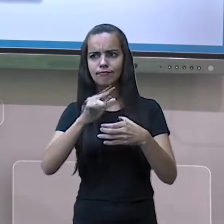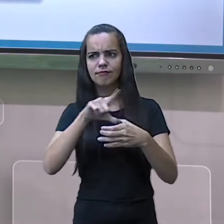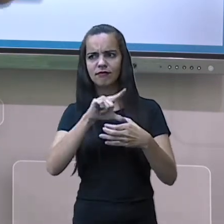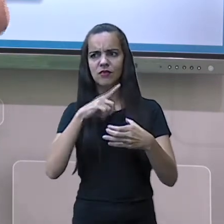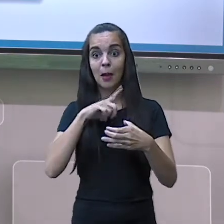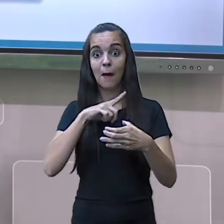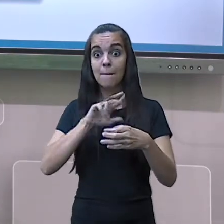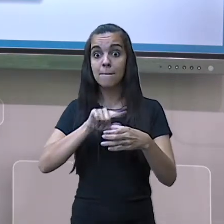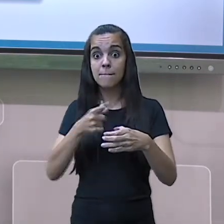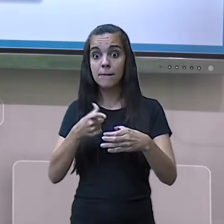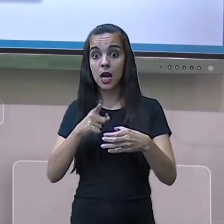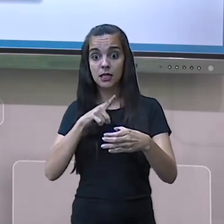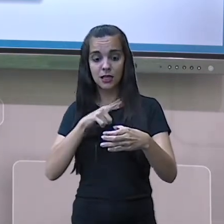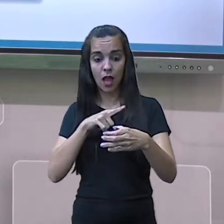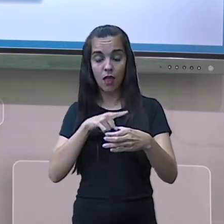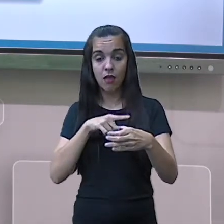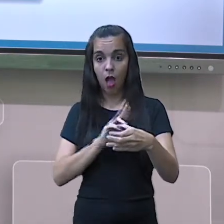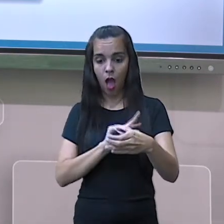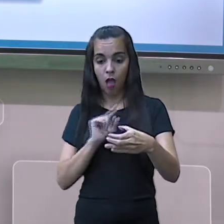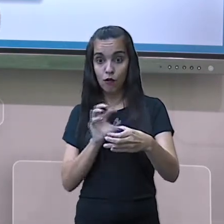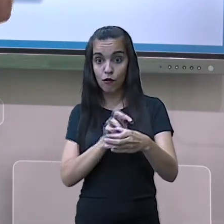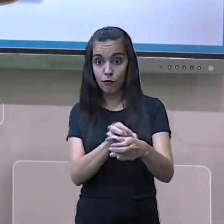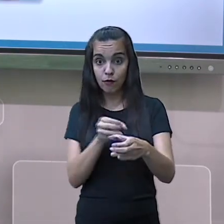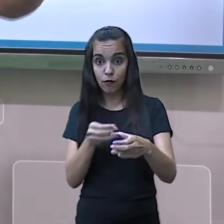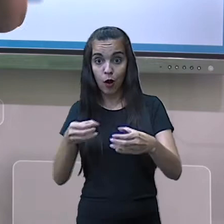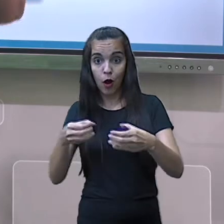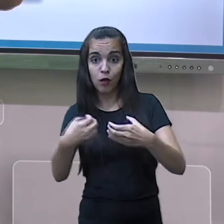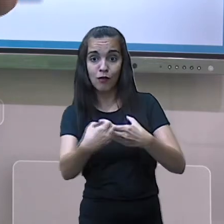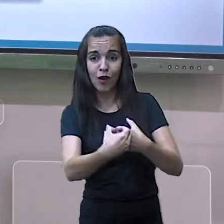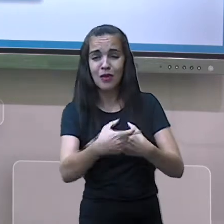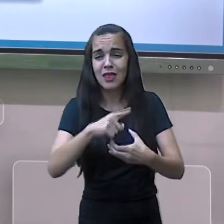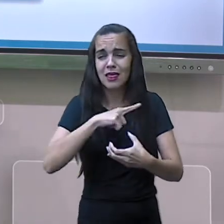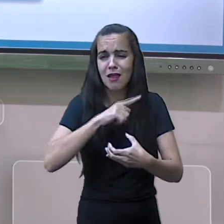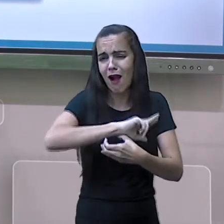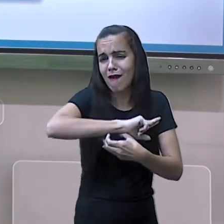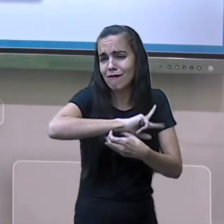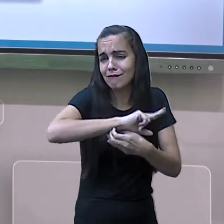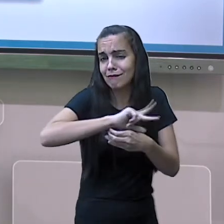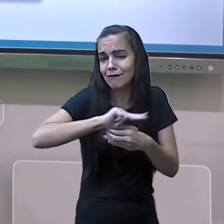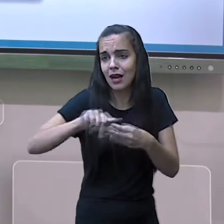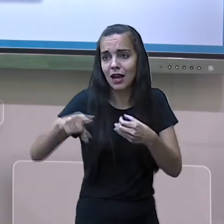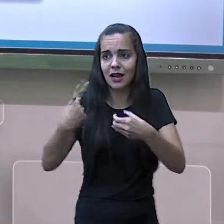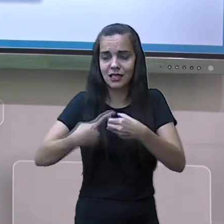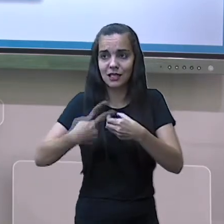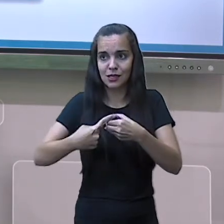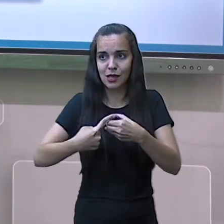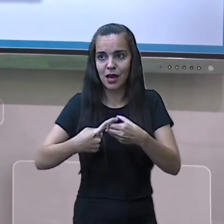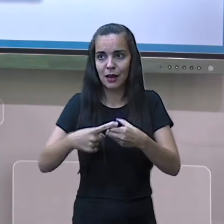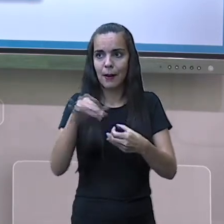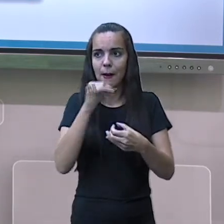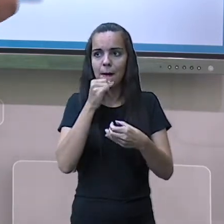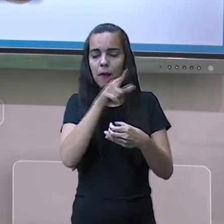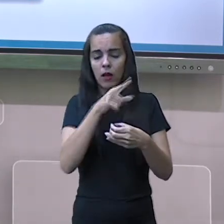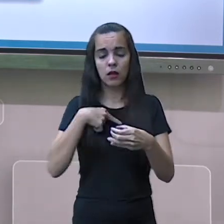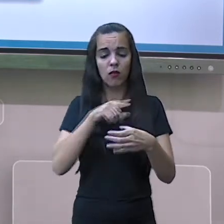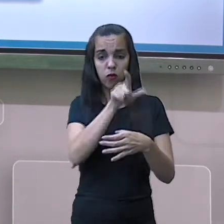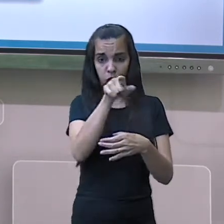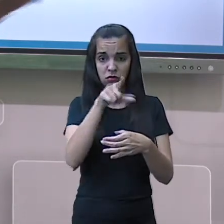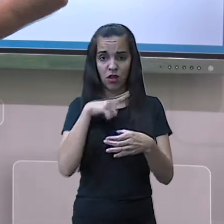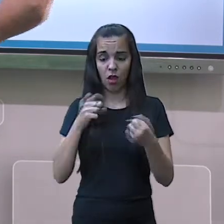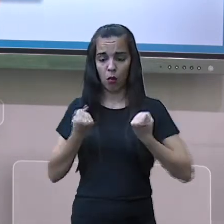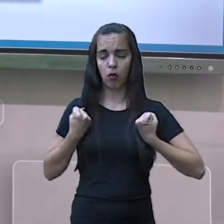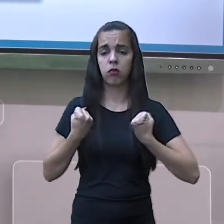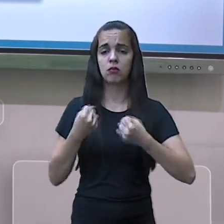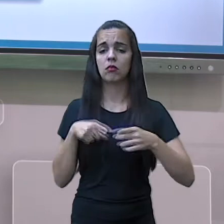interligadas ali. Betim, Contagem e várias outras. Você passa de... Elas estão